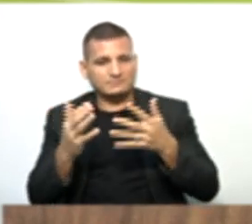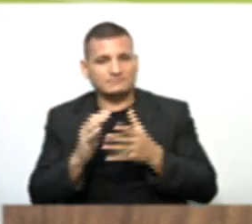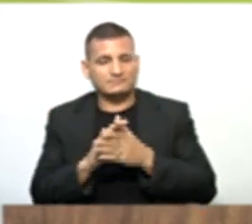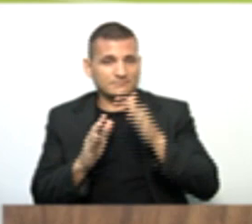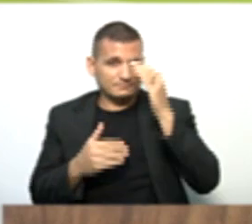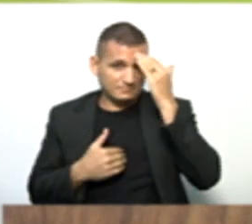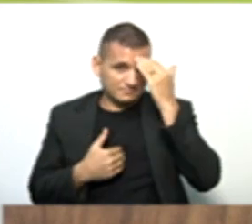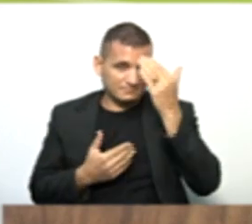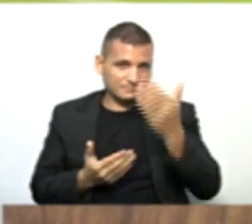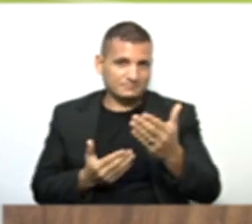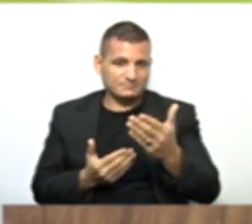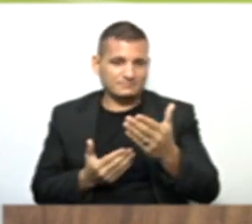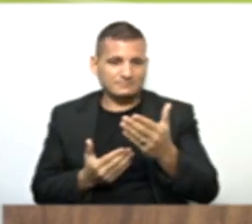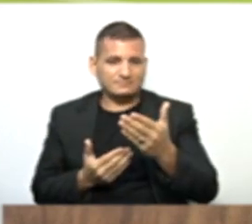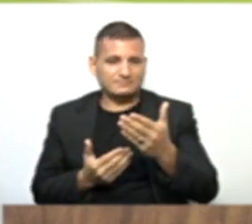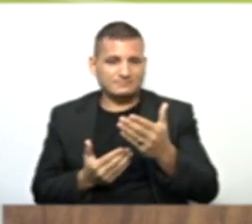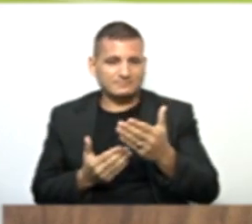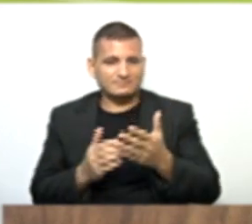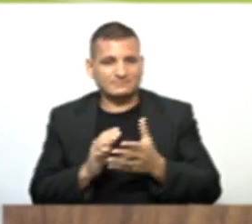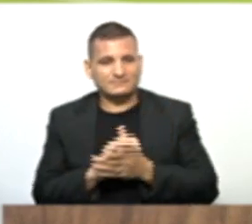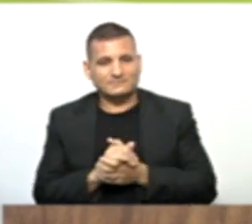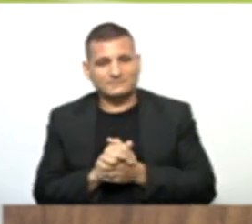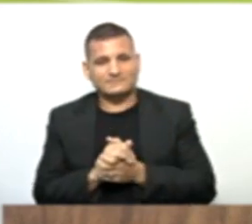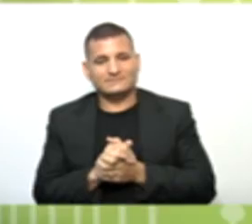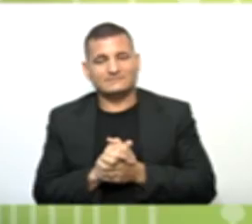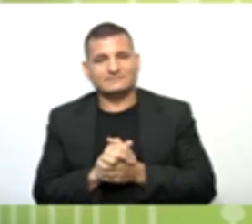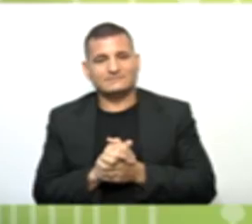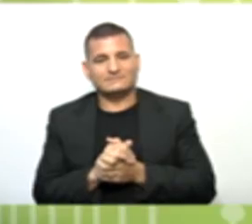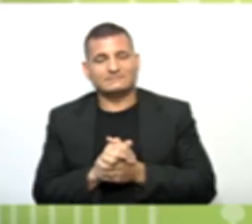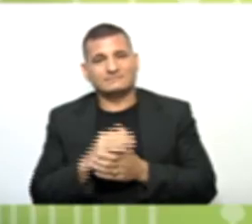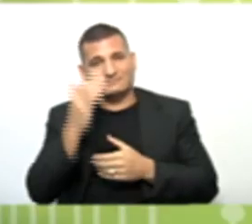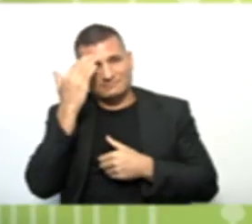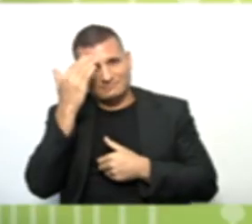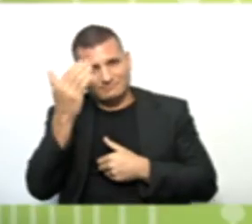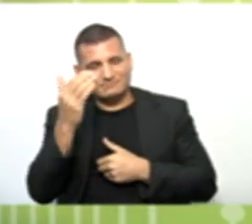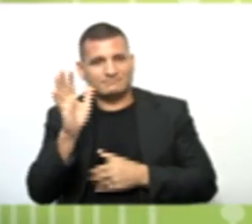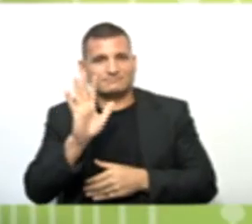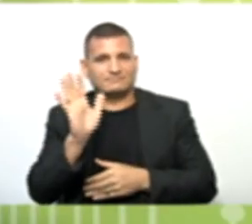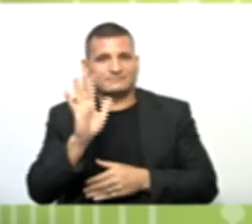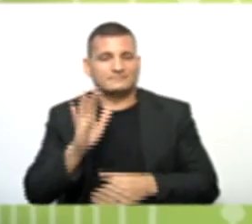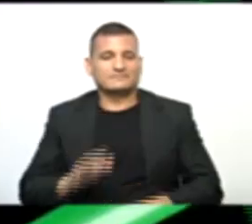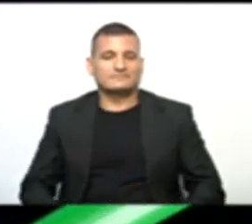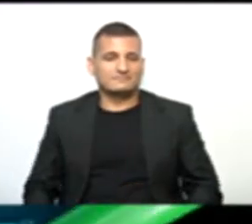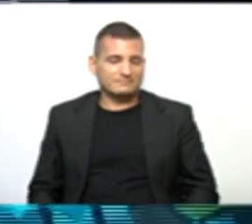E muito obrigado, alunos. Muito obrigada e até a próxima.